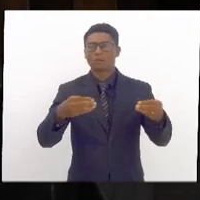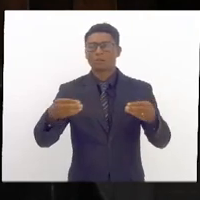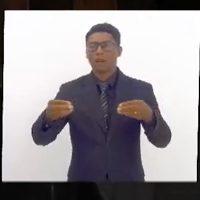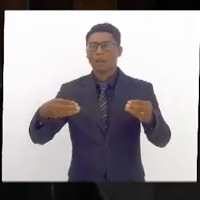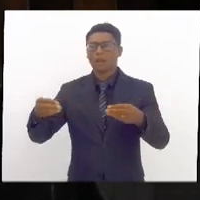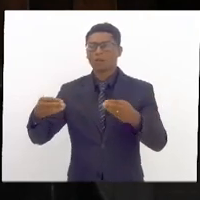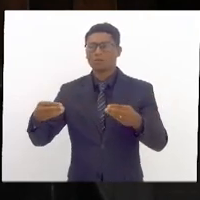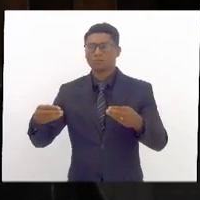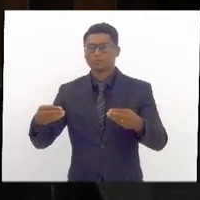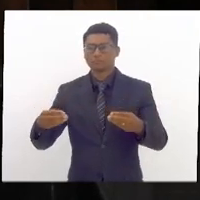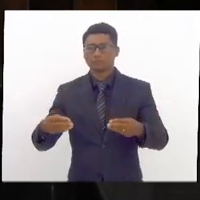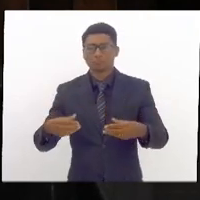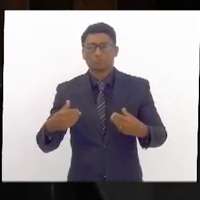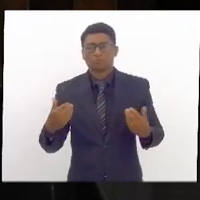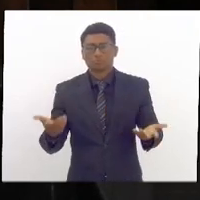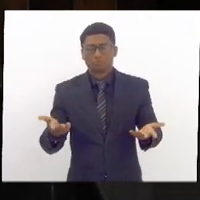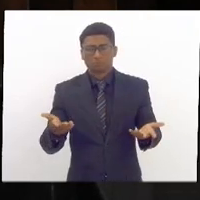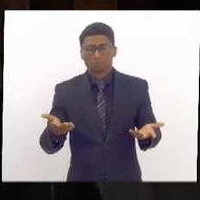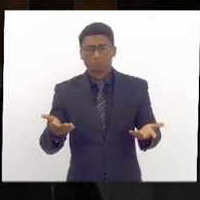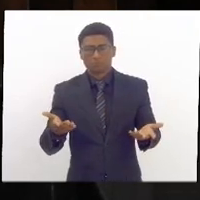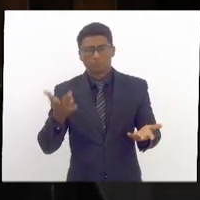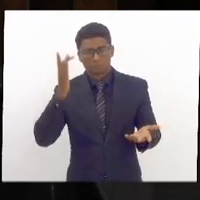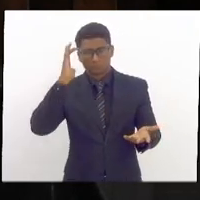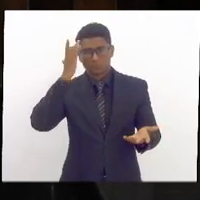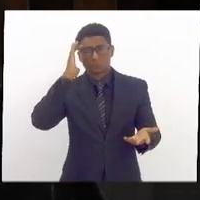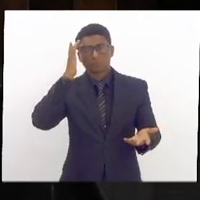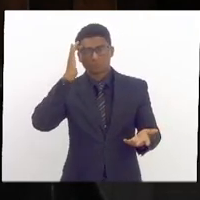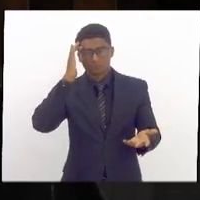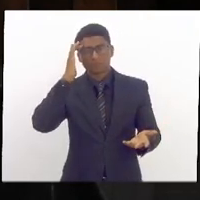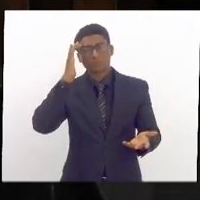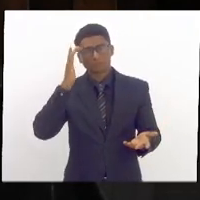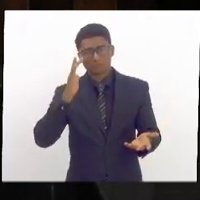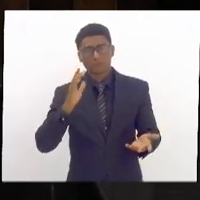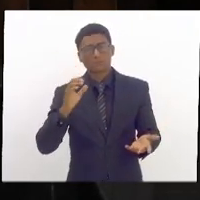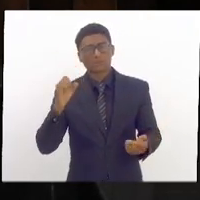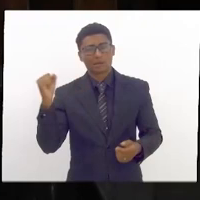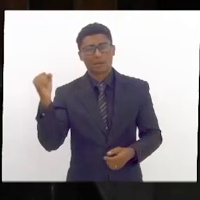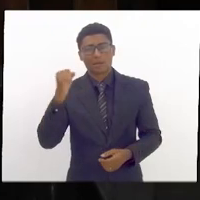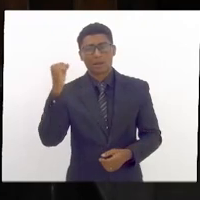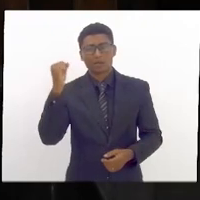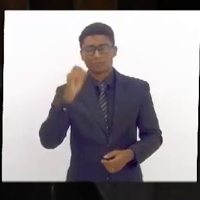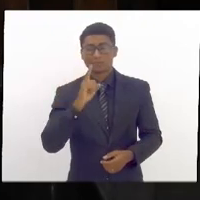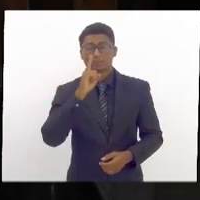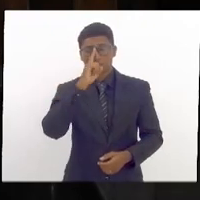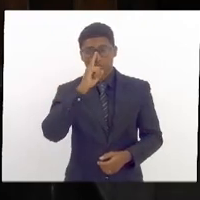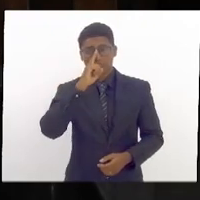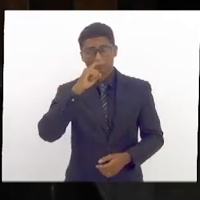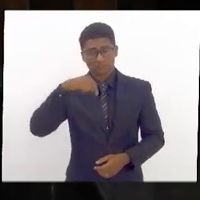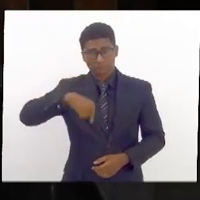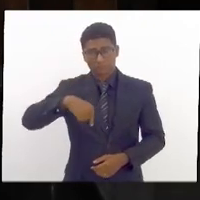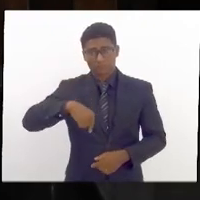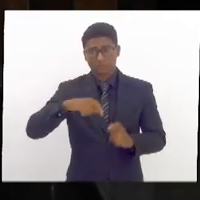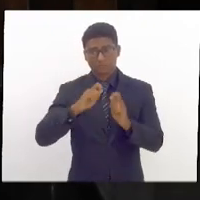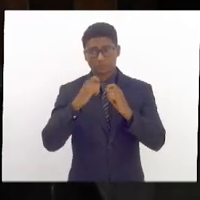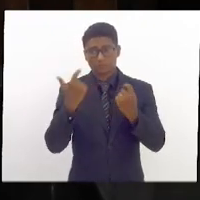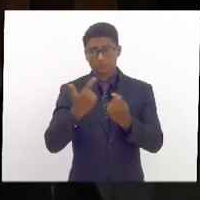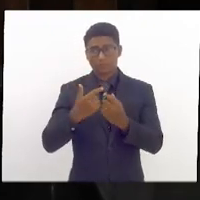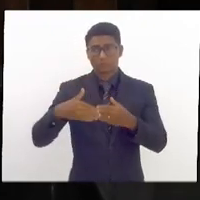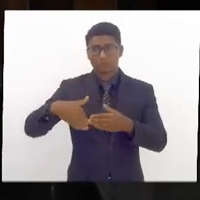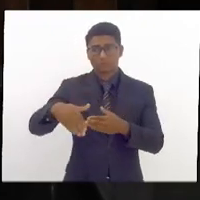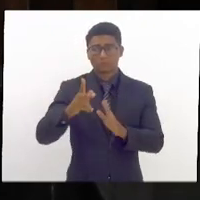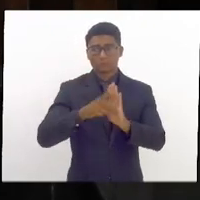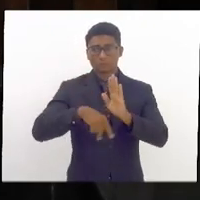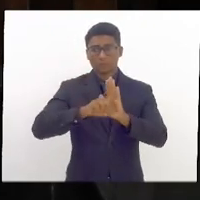constitucional, eu considero que pode abrir um precedente gravíssimo nessa casa. No entanto,